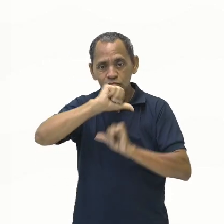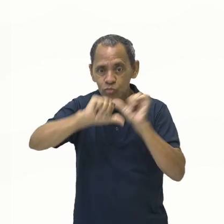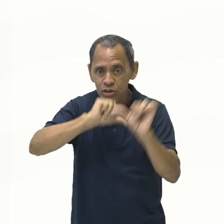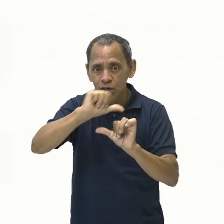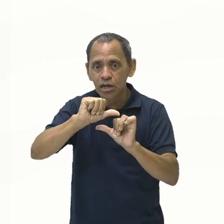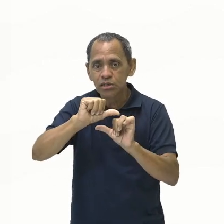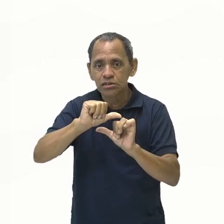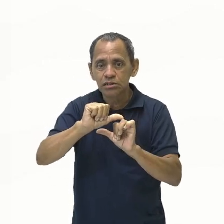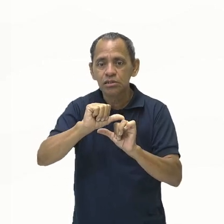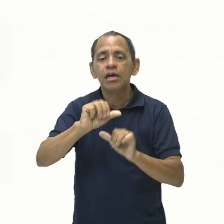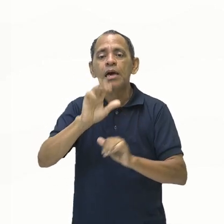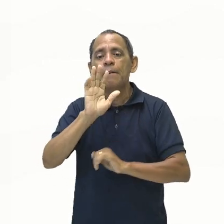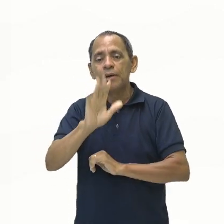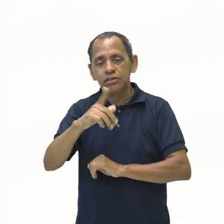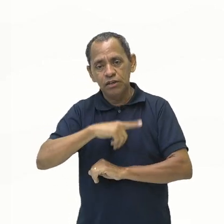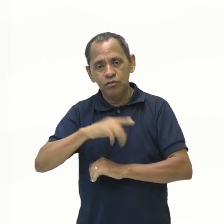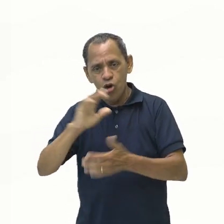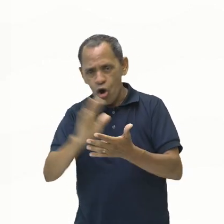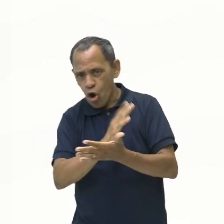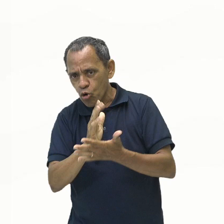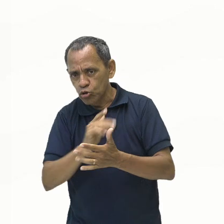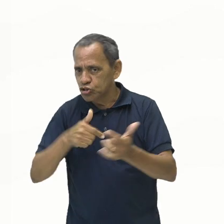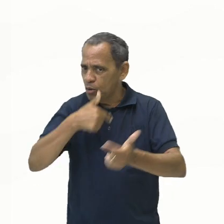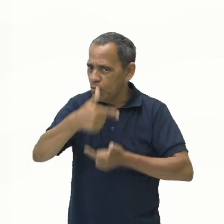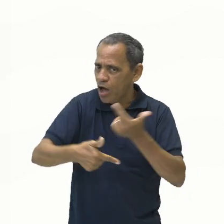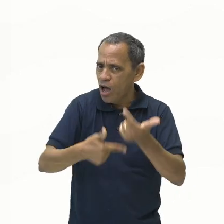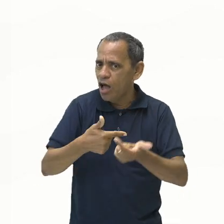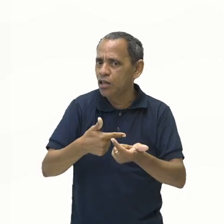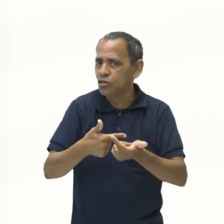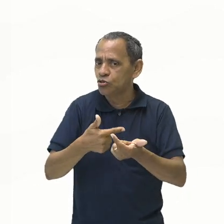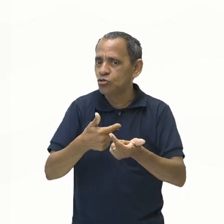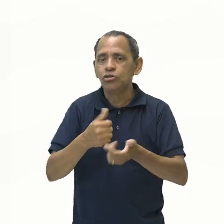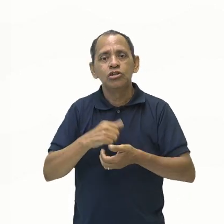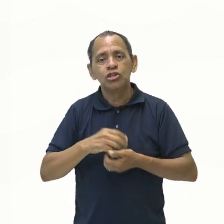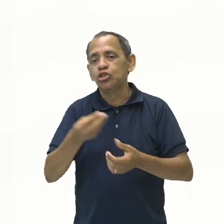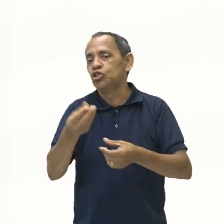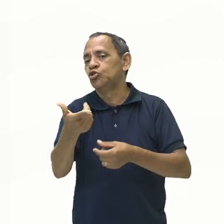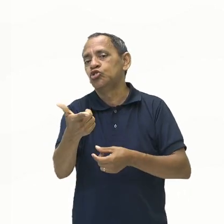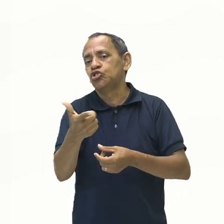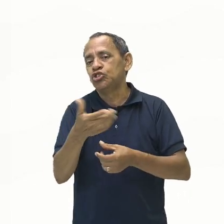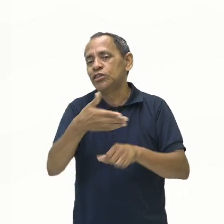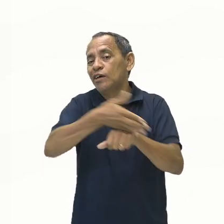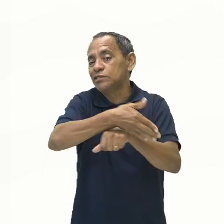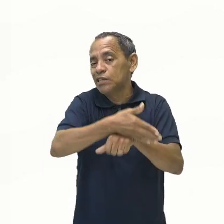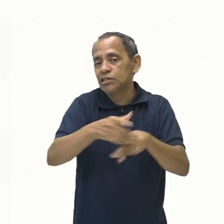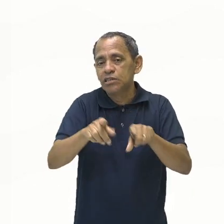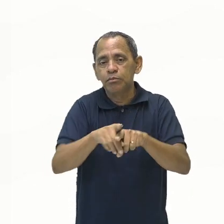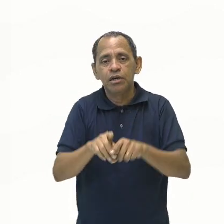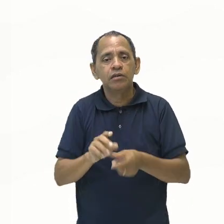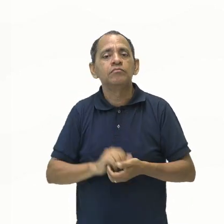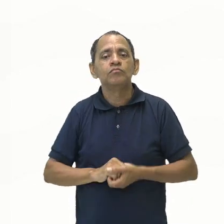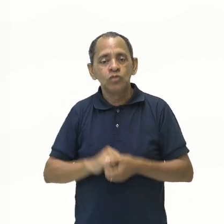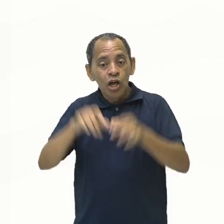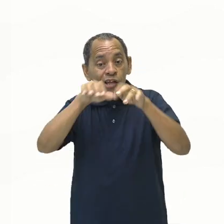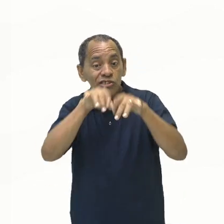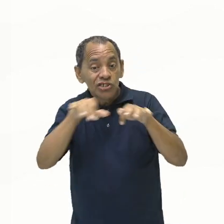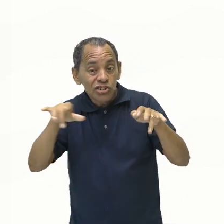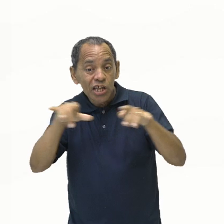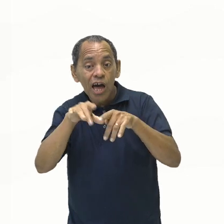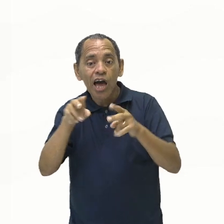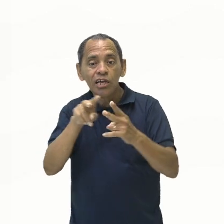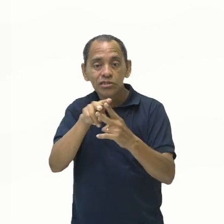eram contemplados naquele período. Então, trabalhos digitais, esses trabalhos eles encontram